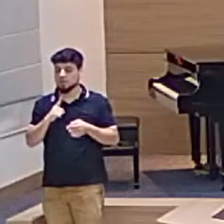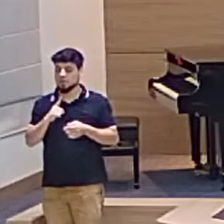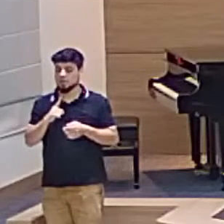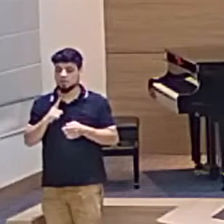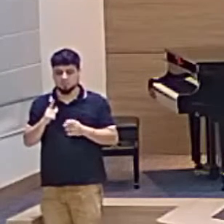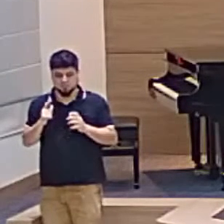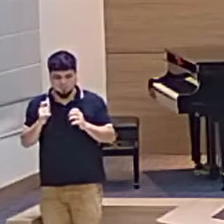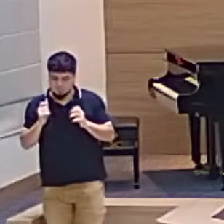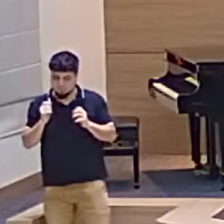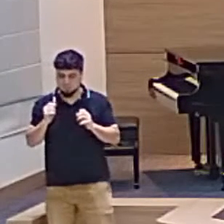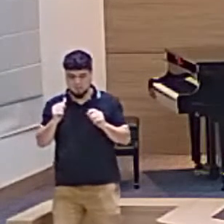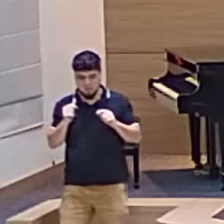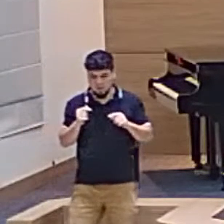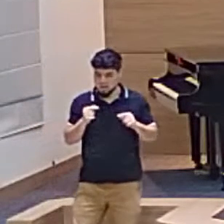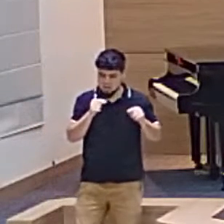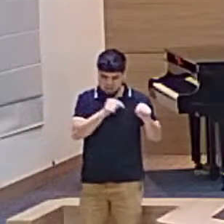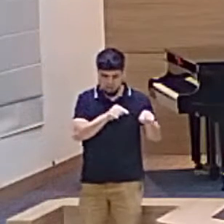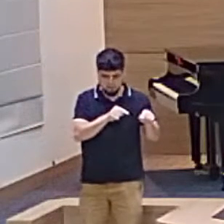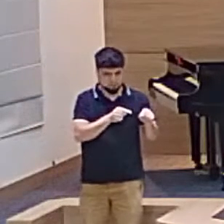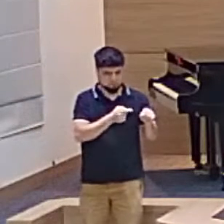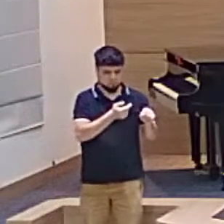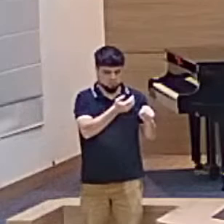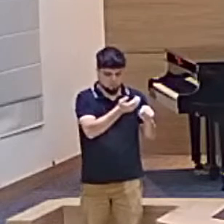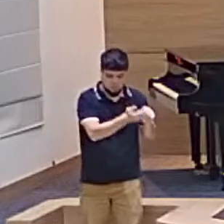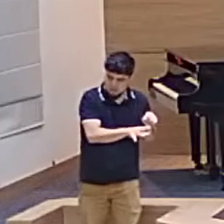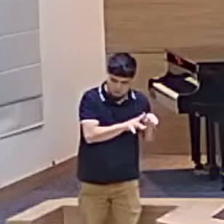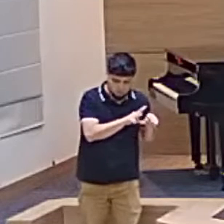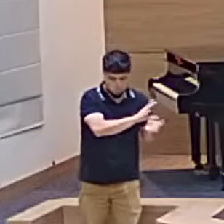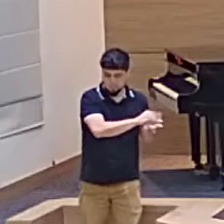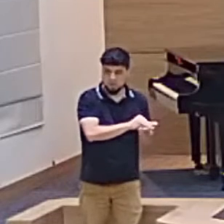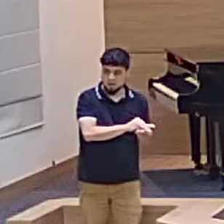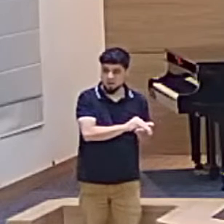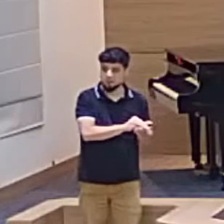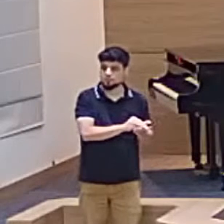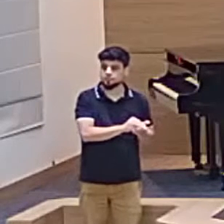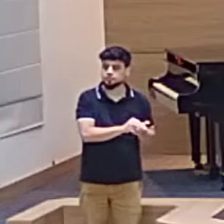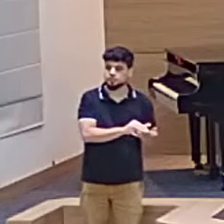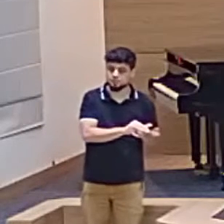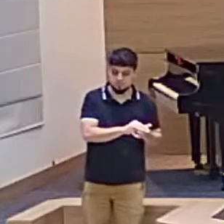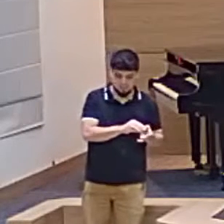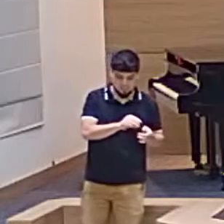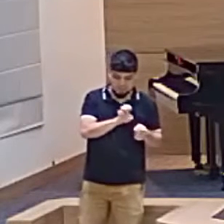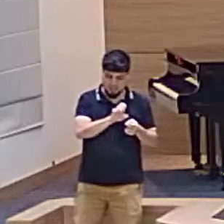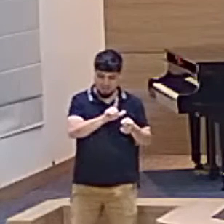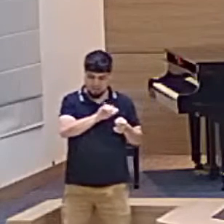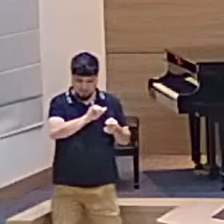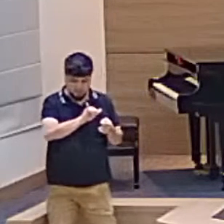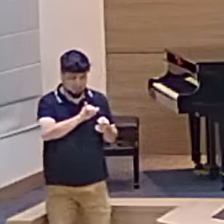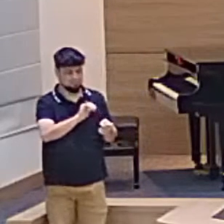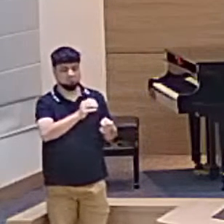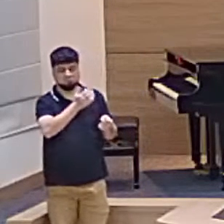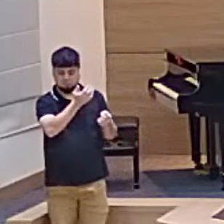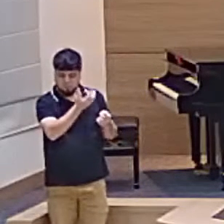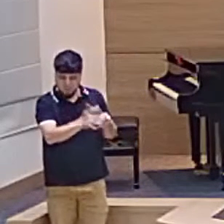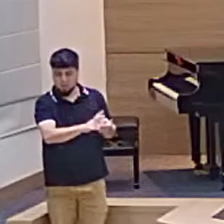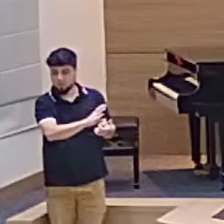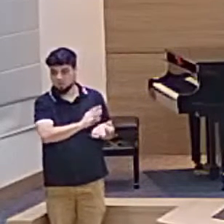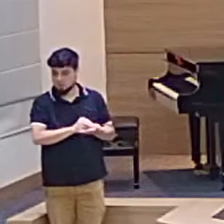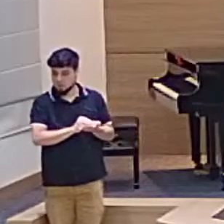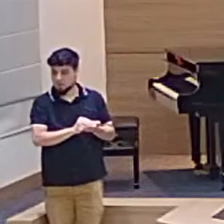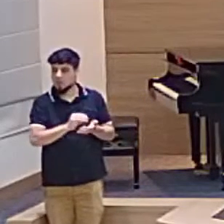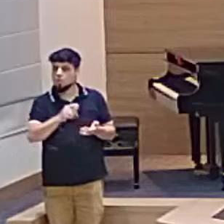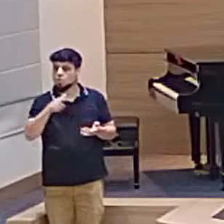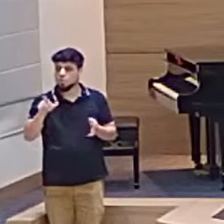dias aqui dias pode declarar contra a postura de ele e o outro personagem